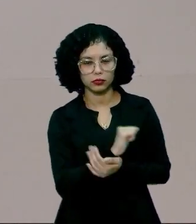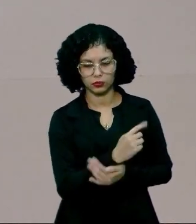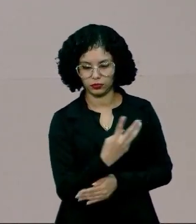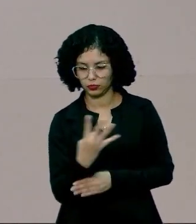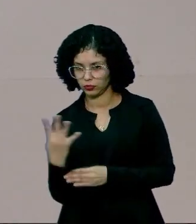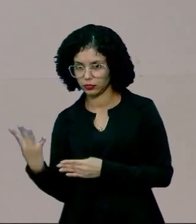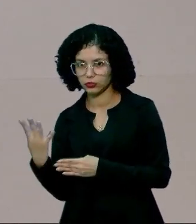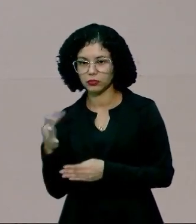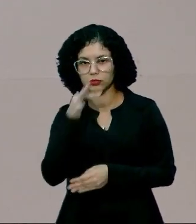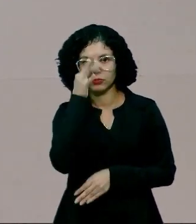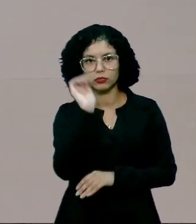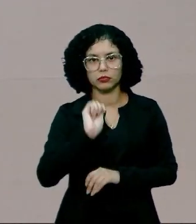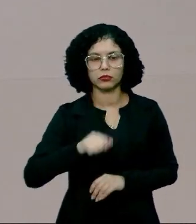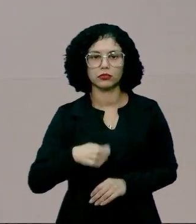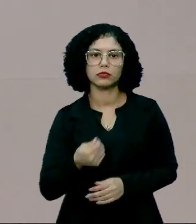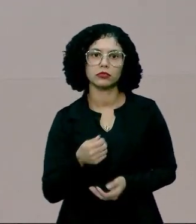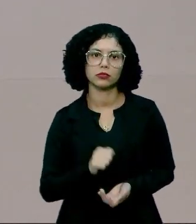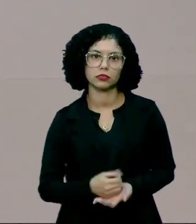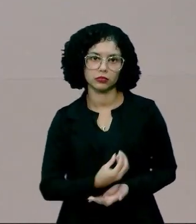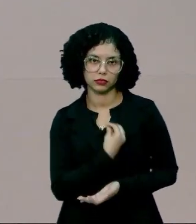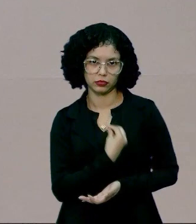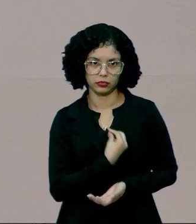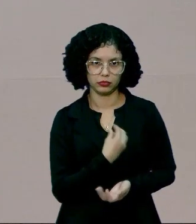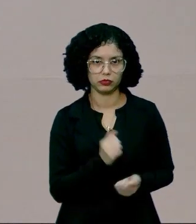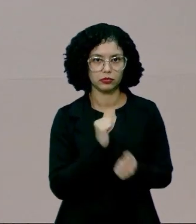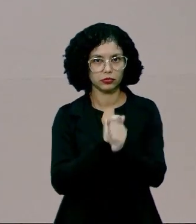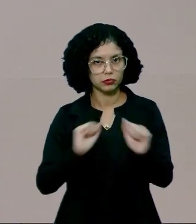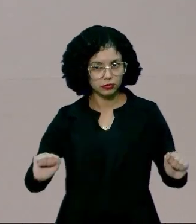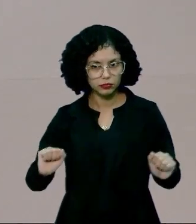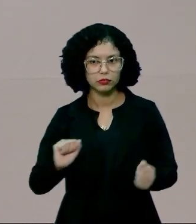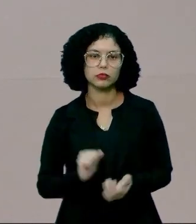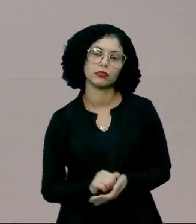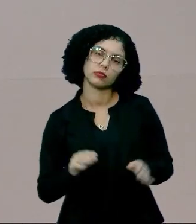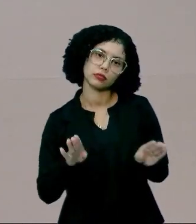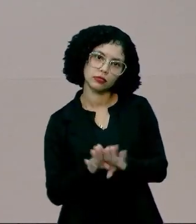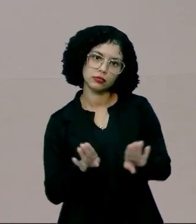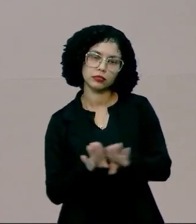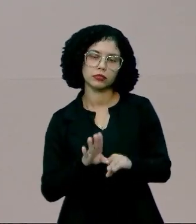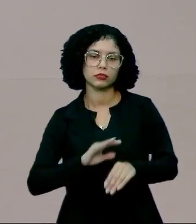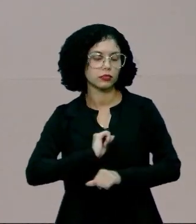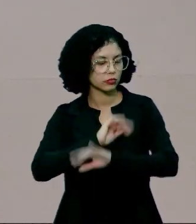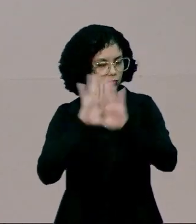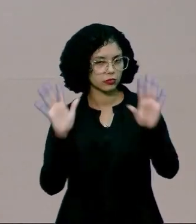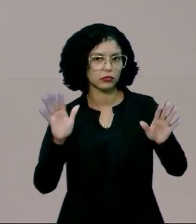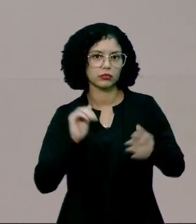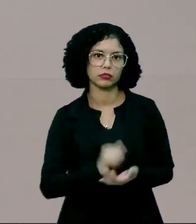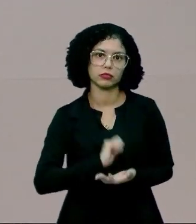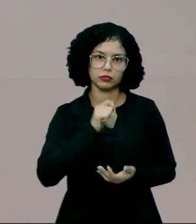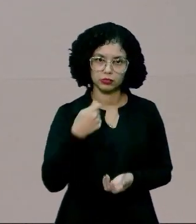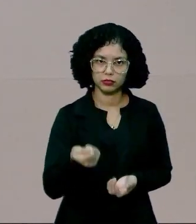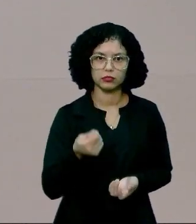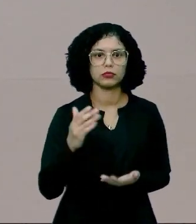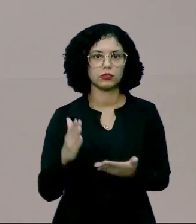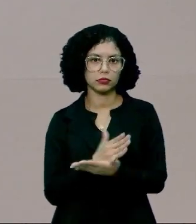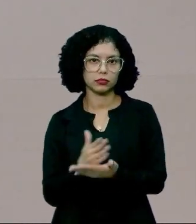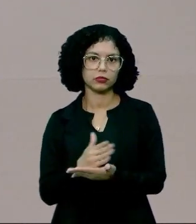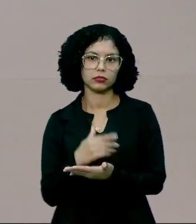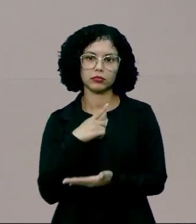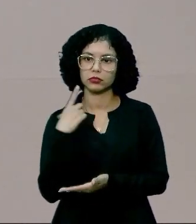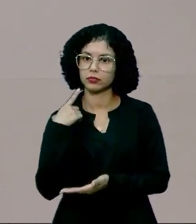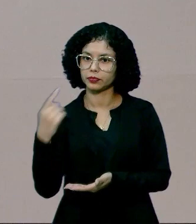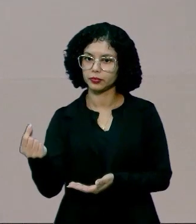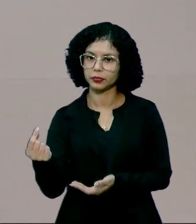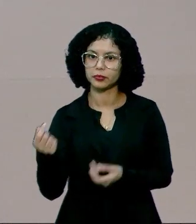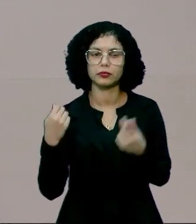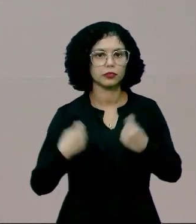quintal da casa, que era um símbolo de que ali vivia um abolicionista. E também, né, claro, seria um símbolo de que alguém que estivesse